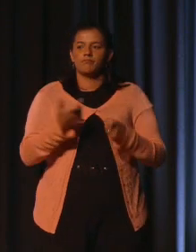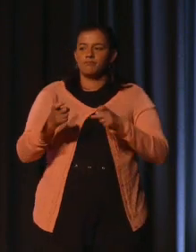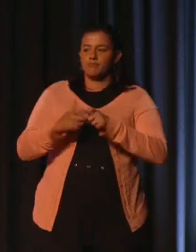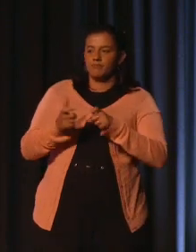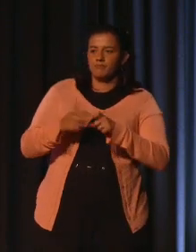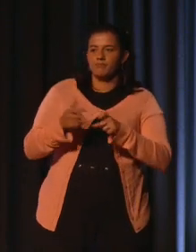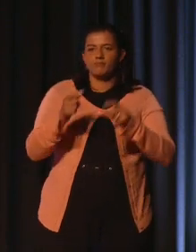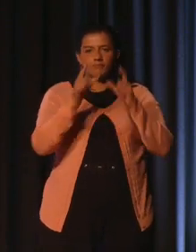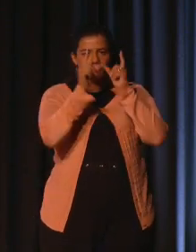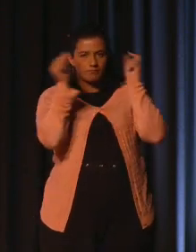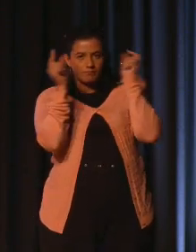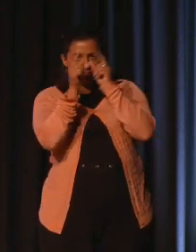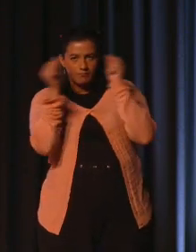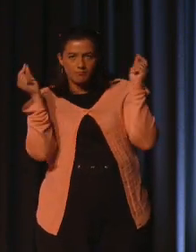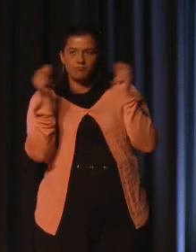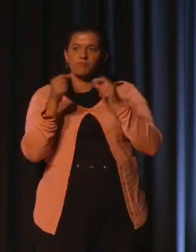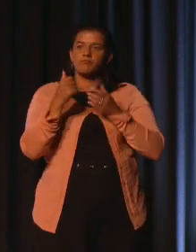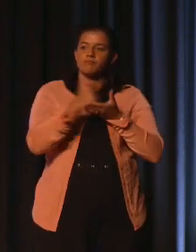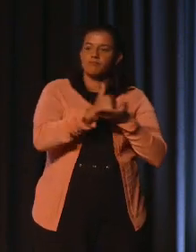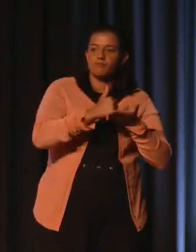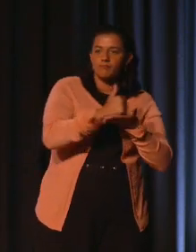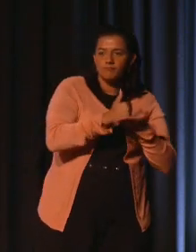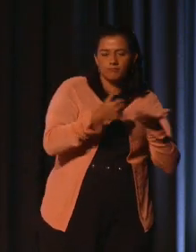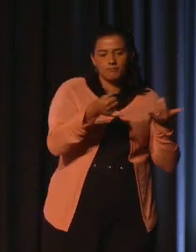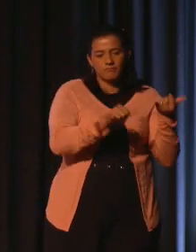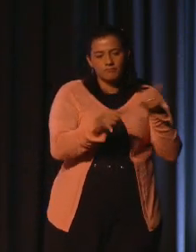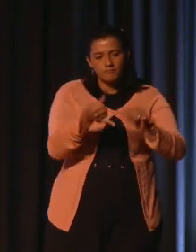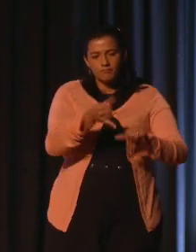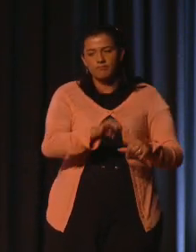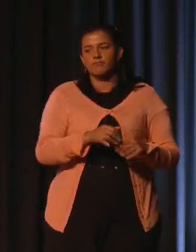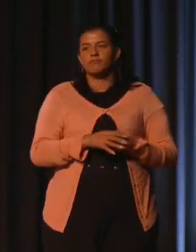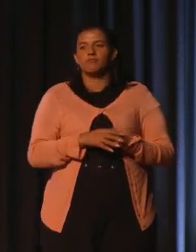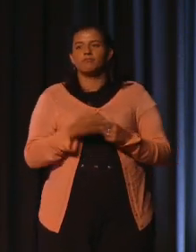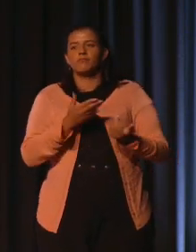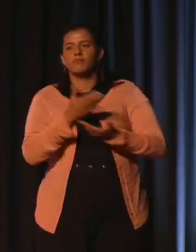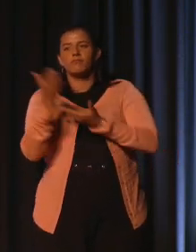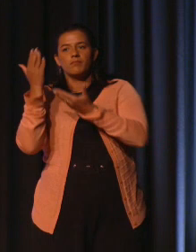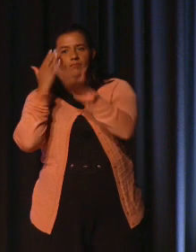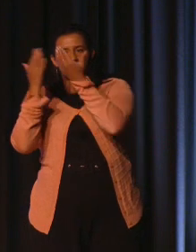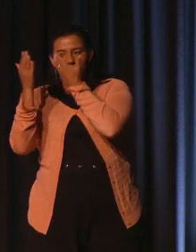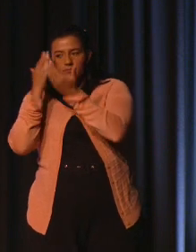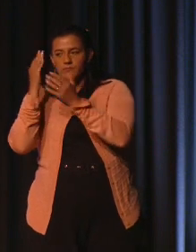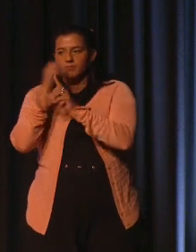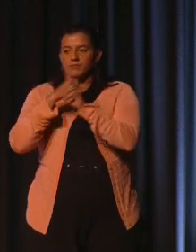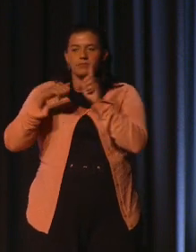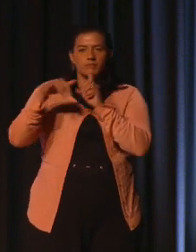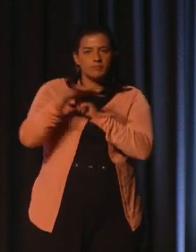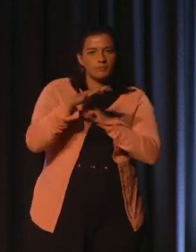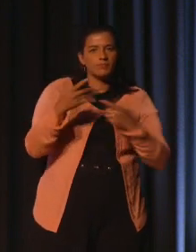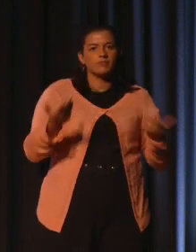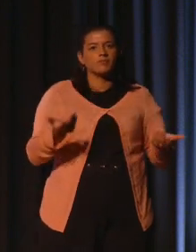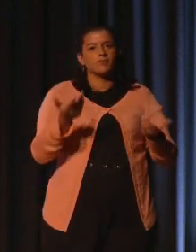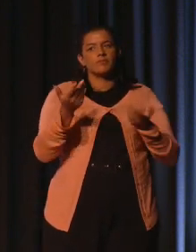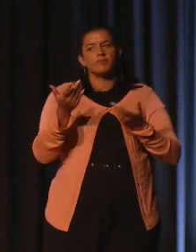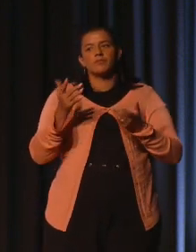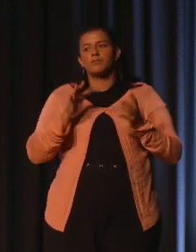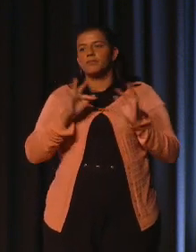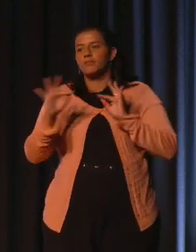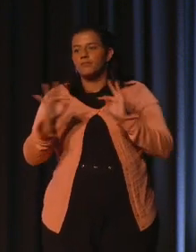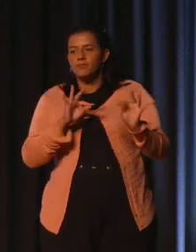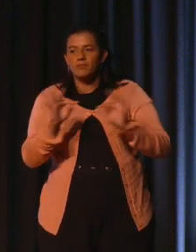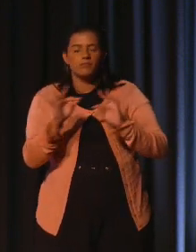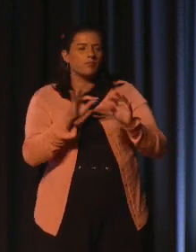médico, o enfermeiro, o farmacêutico bioquímico, o psicólogo assistente social, fisioterapeuta, educador